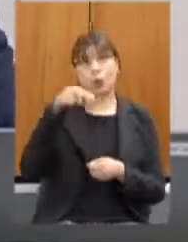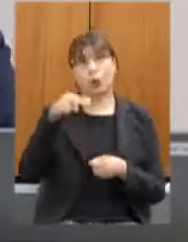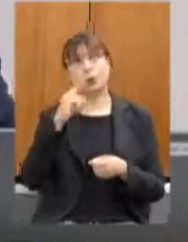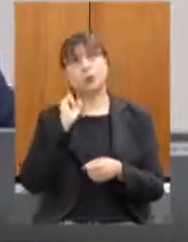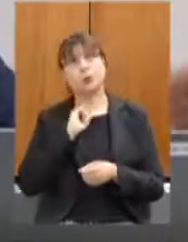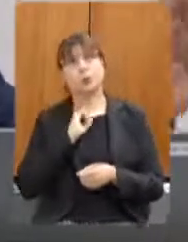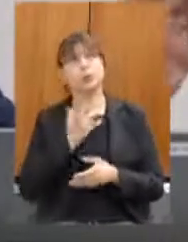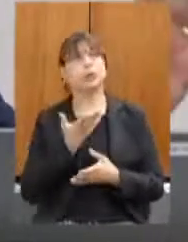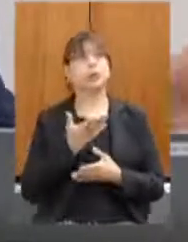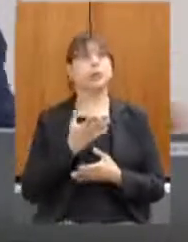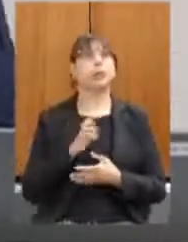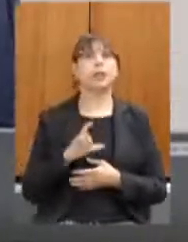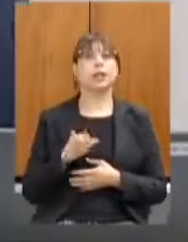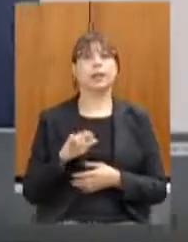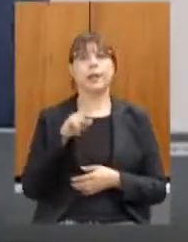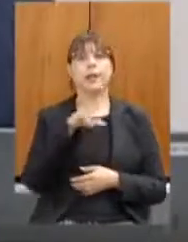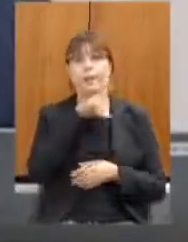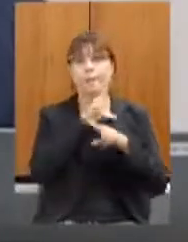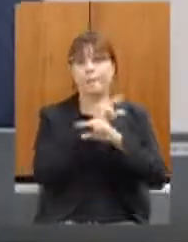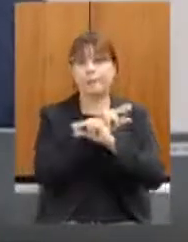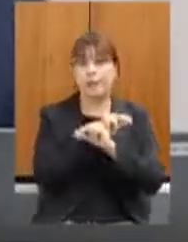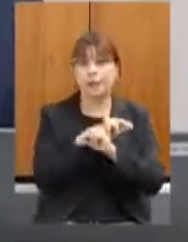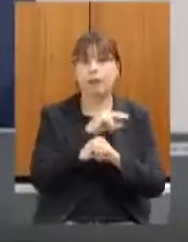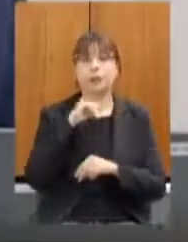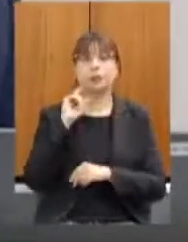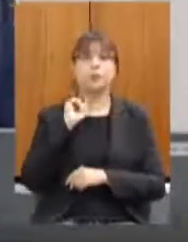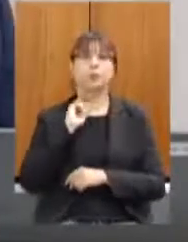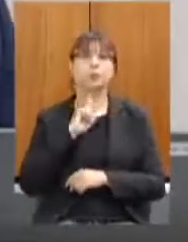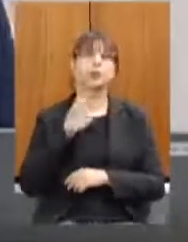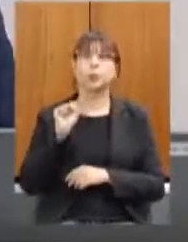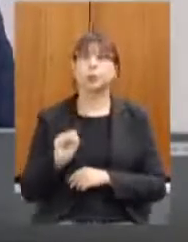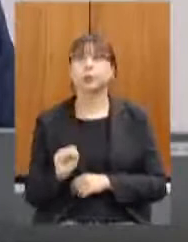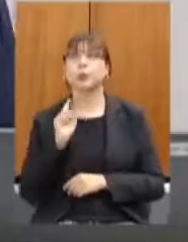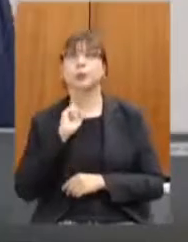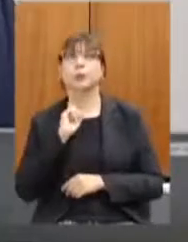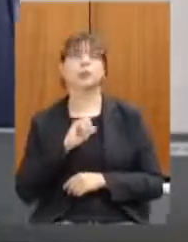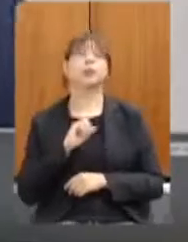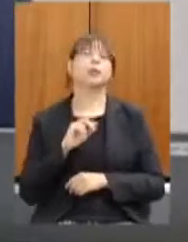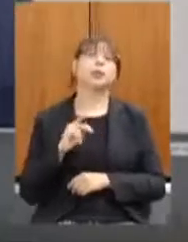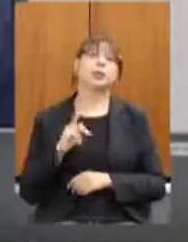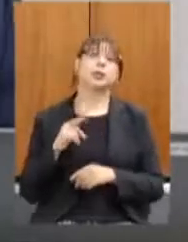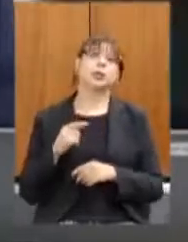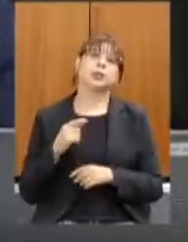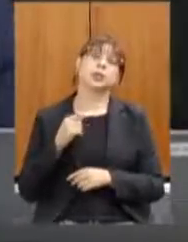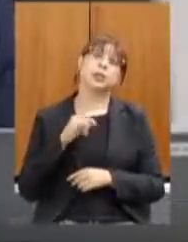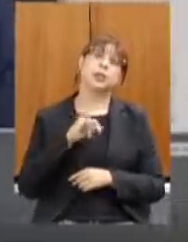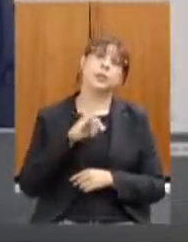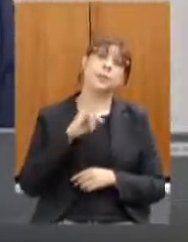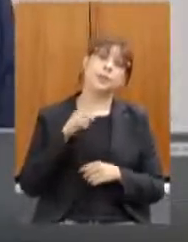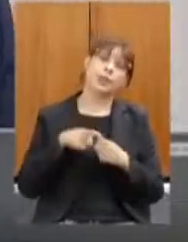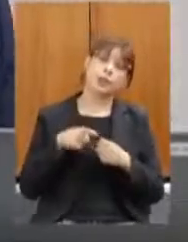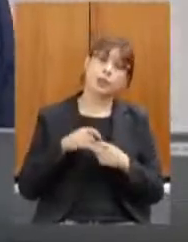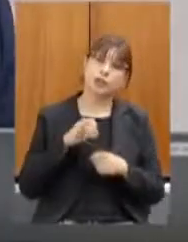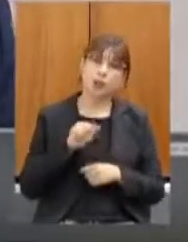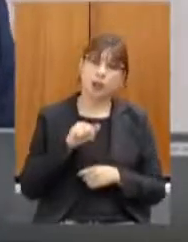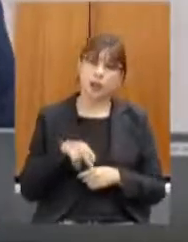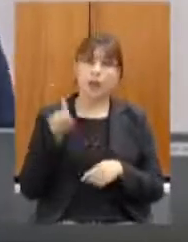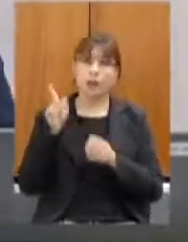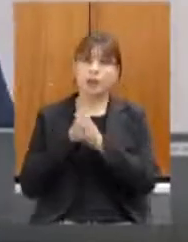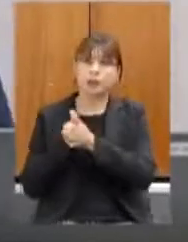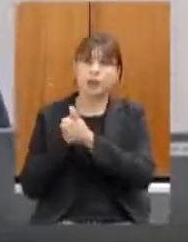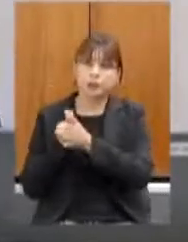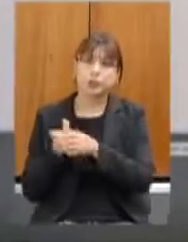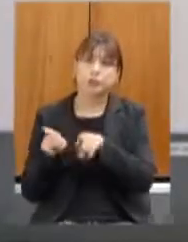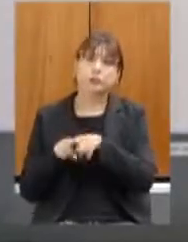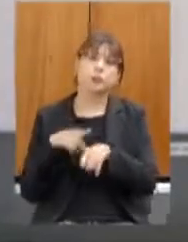trabalho todo ele tá aqui na região de Patos de Minas Doutor Paulo no sul de Minas em Pouso Alegre Doutor Jean no Jequitinhonha e o